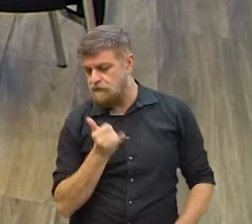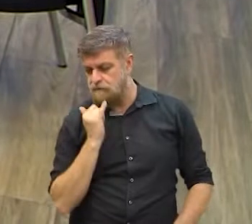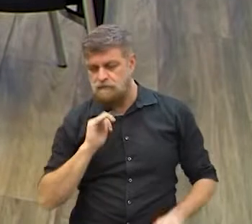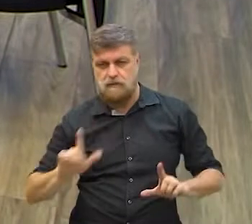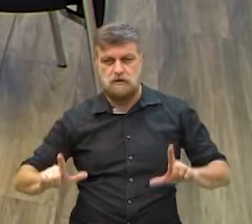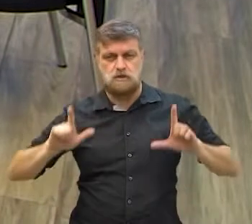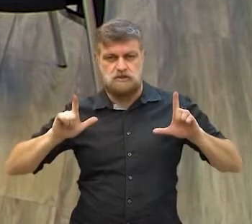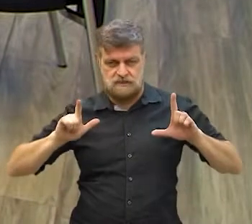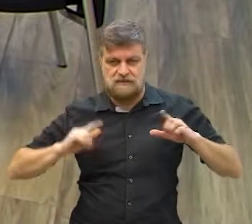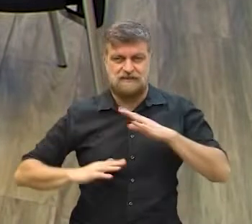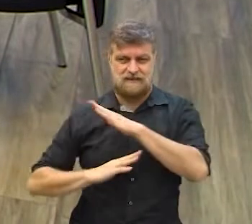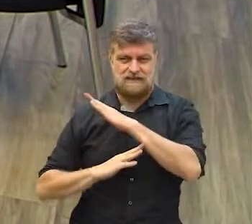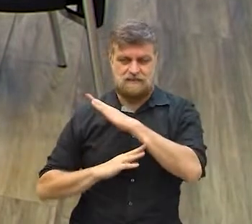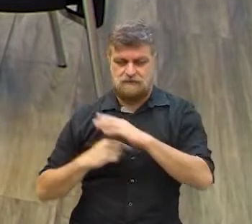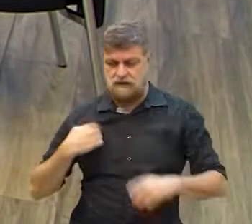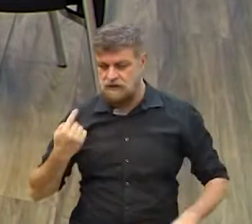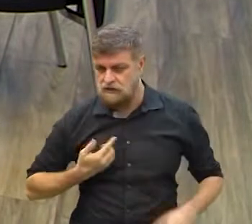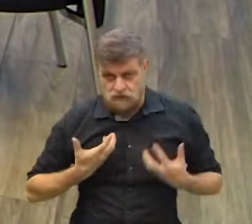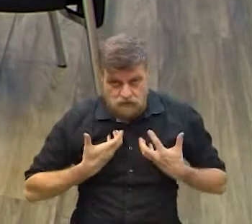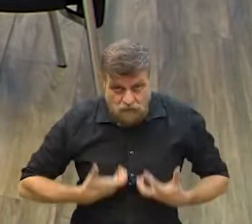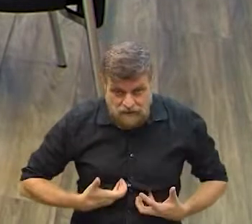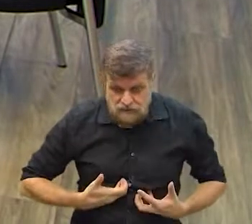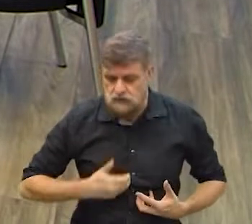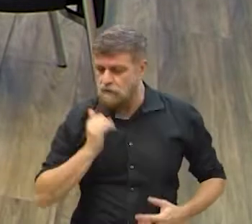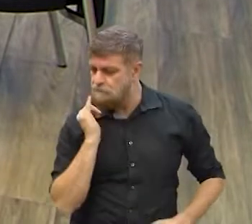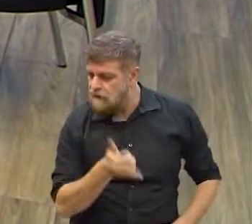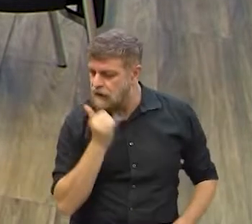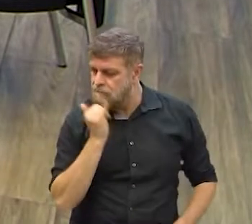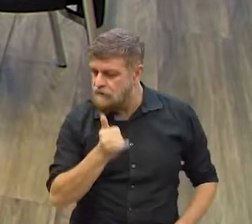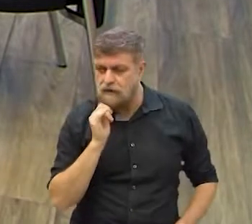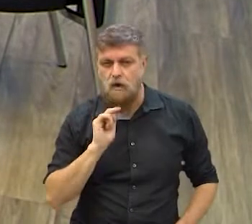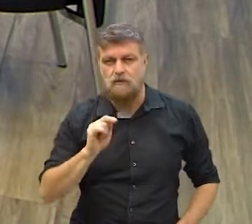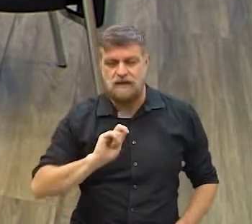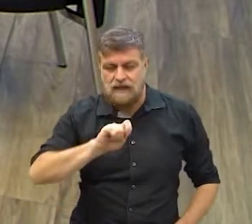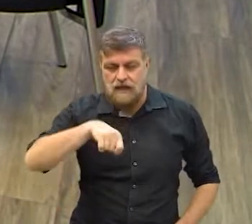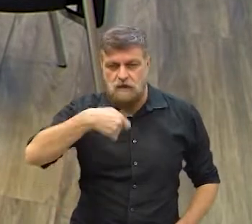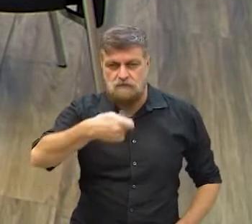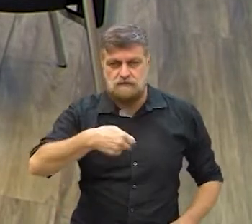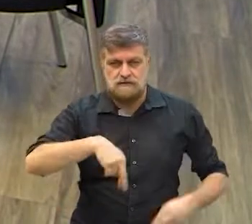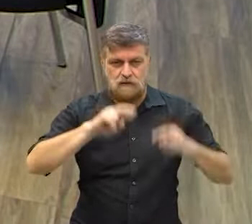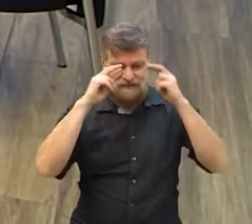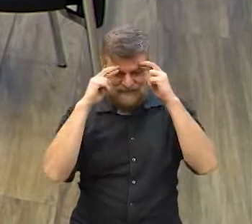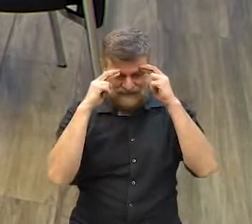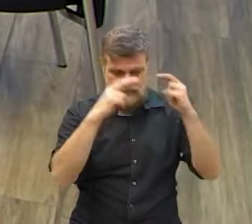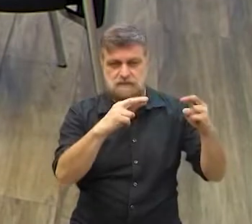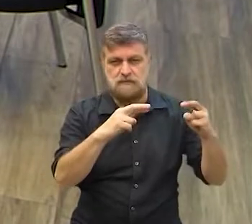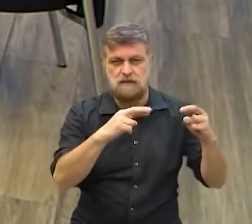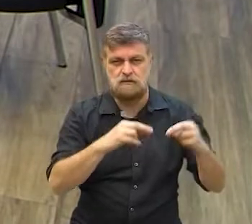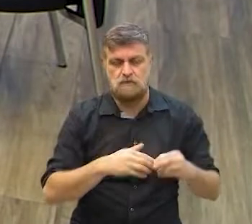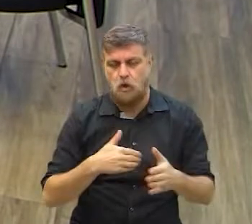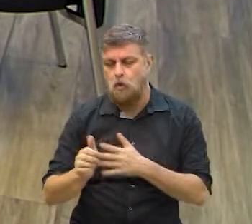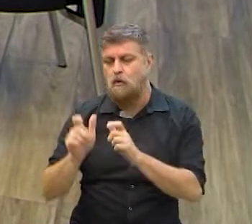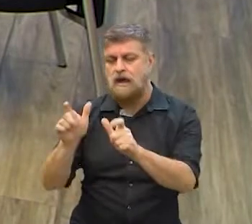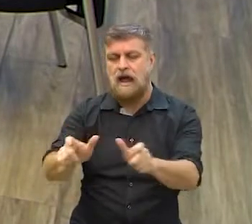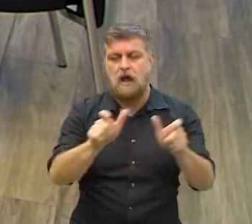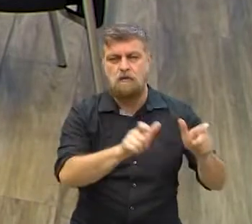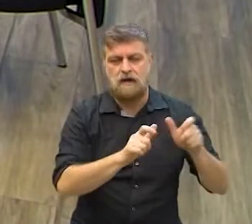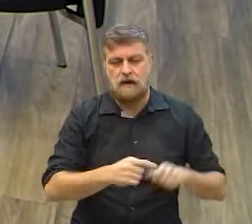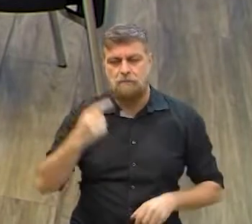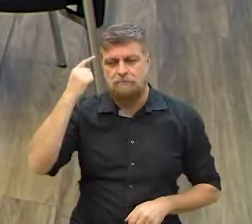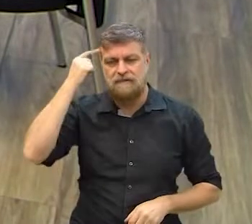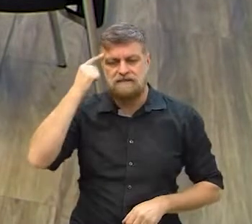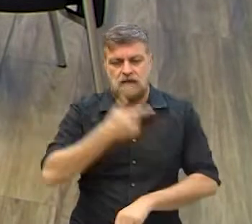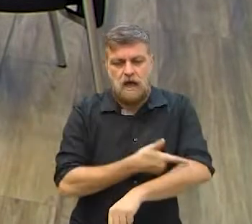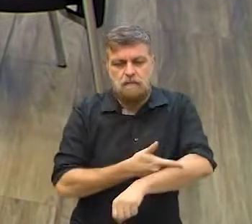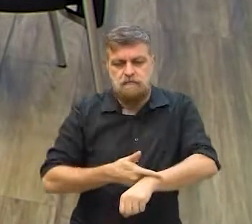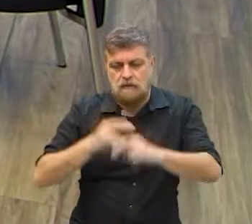uma questão que eu falei até nesse plenário, e a gente não cansa de falar, né, que é a situação do respeito. O respeito cabe em qualquer lugar. Se